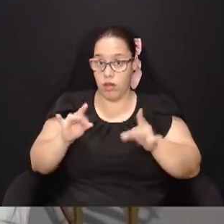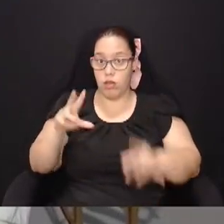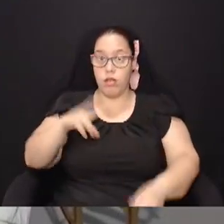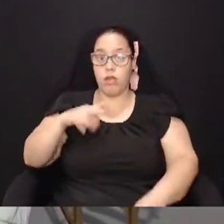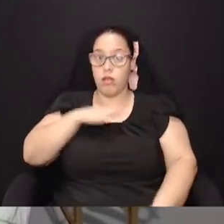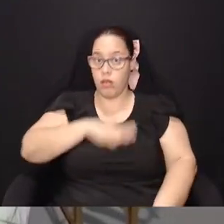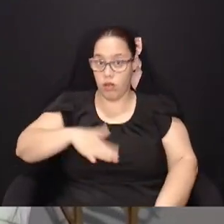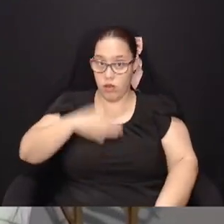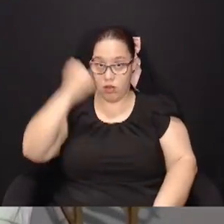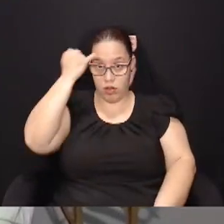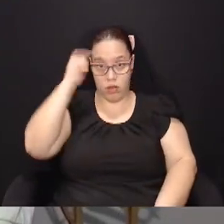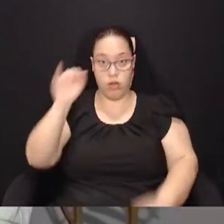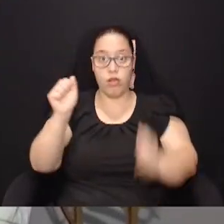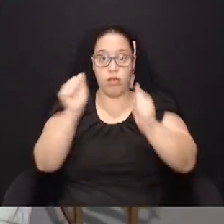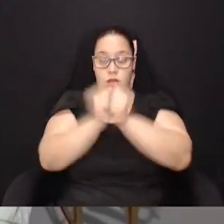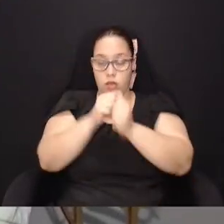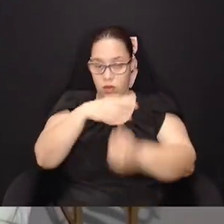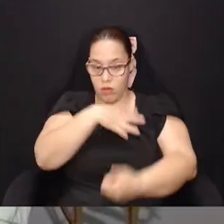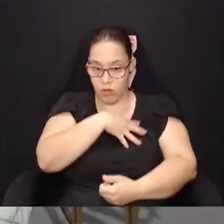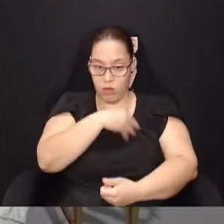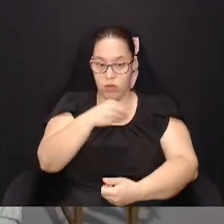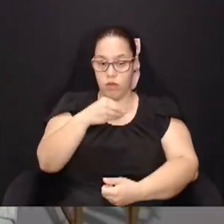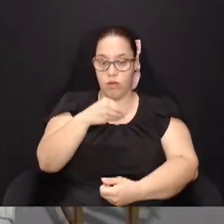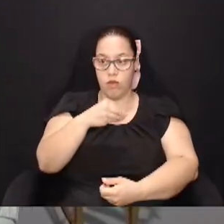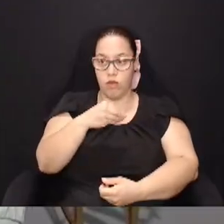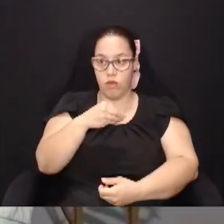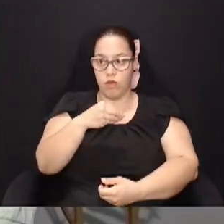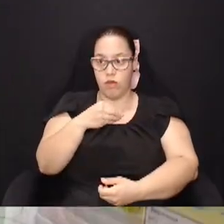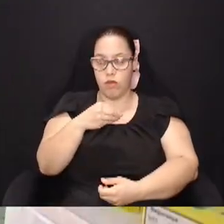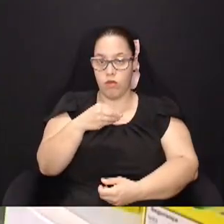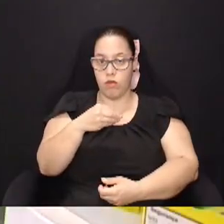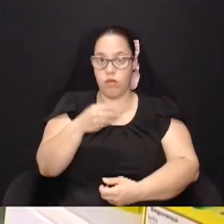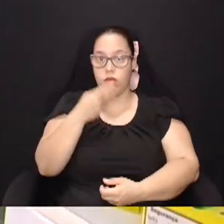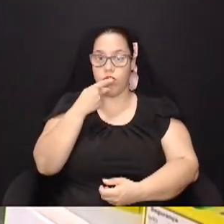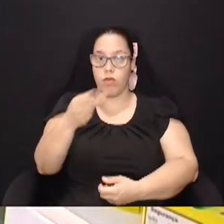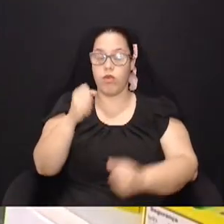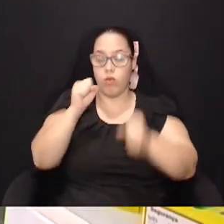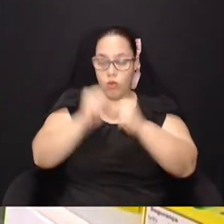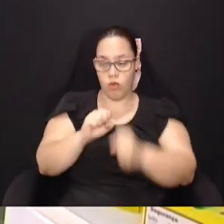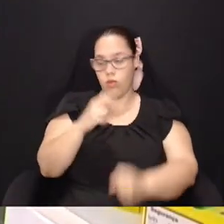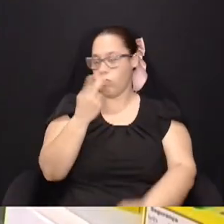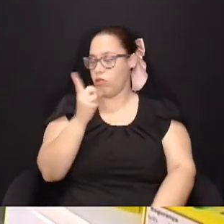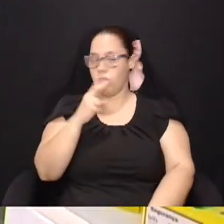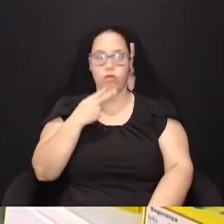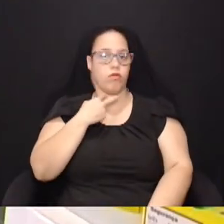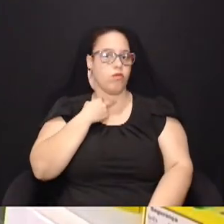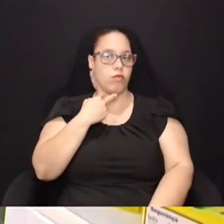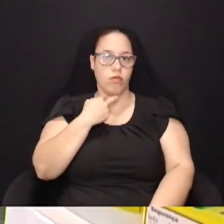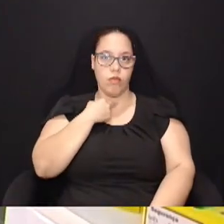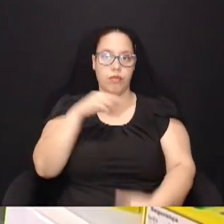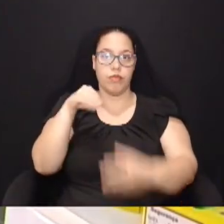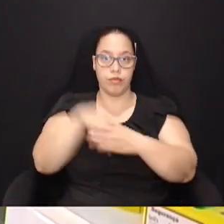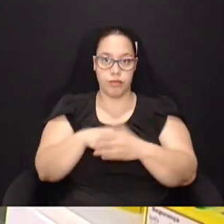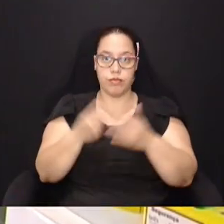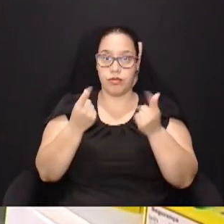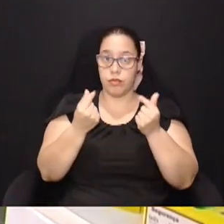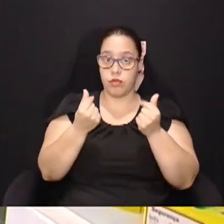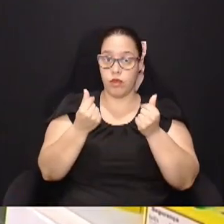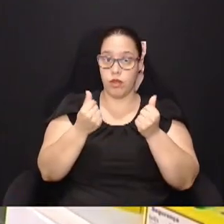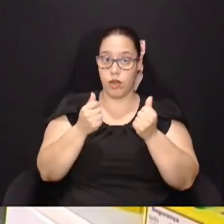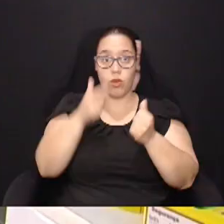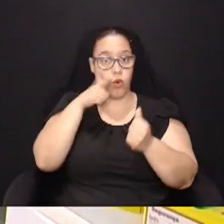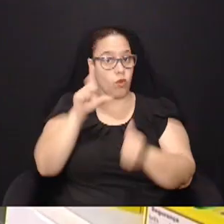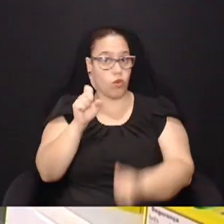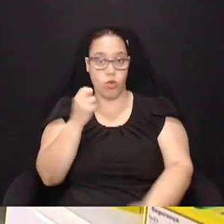estar junto com os filhos e de dizer o que pode, o que não pode, o que está dentro do orçamento, o que não está. Inclusive, existe